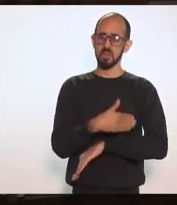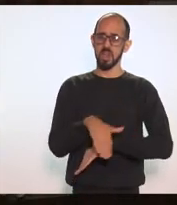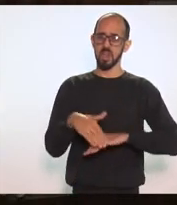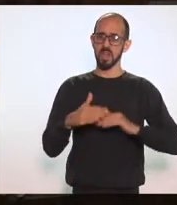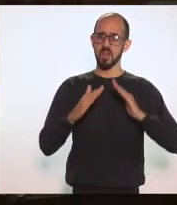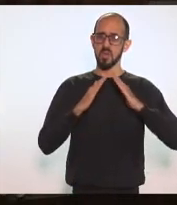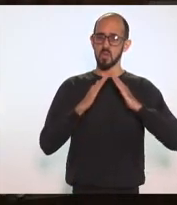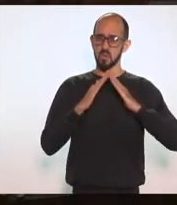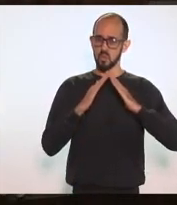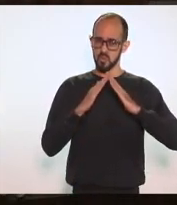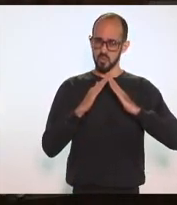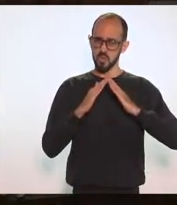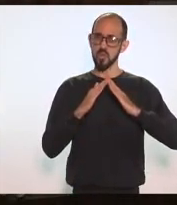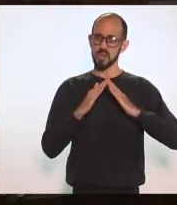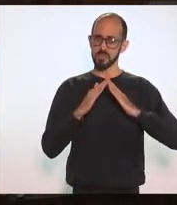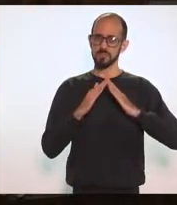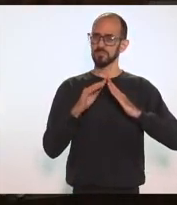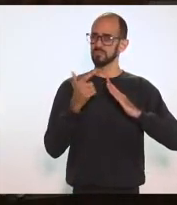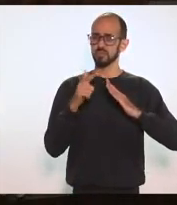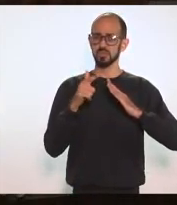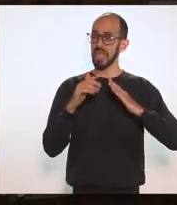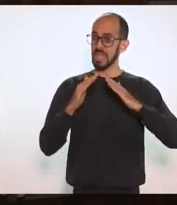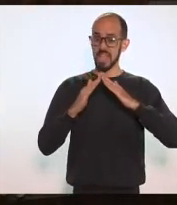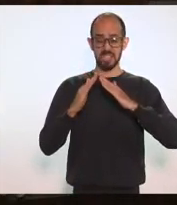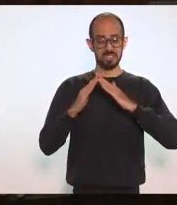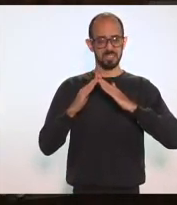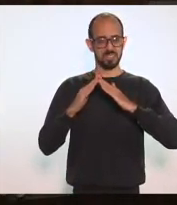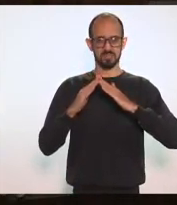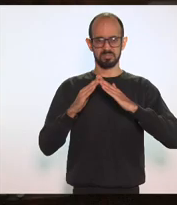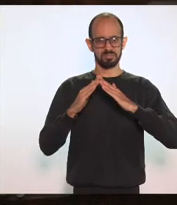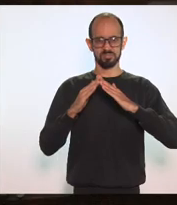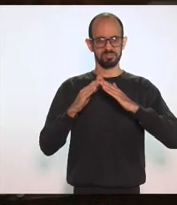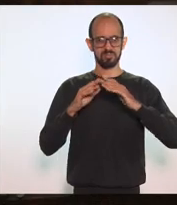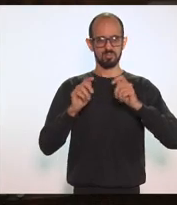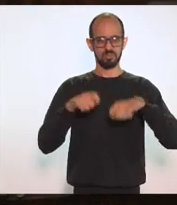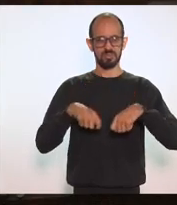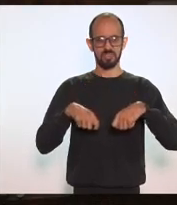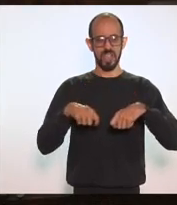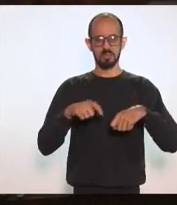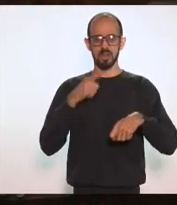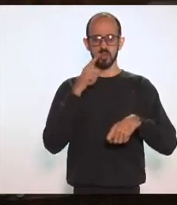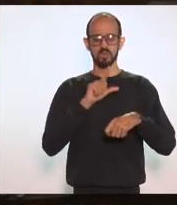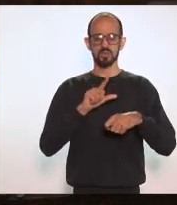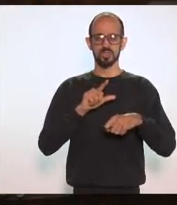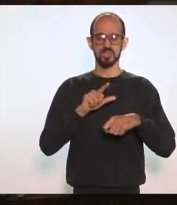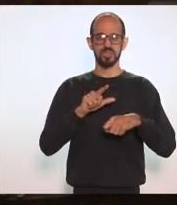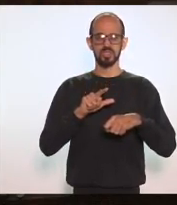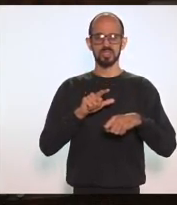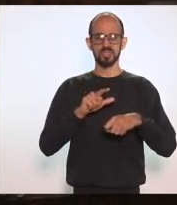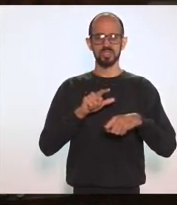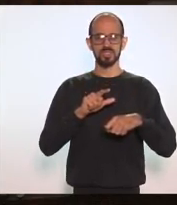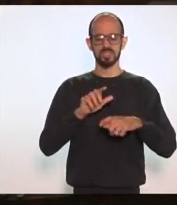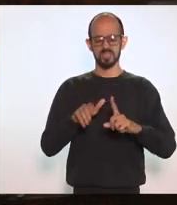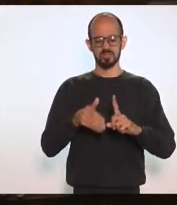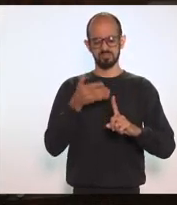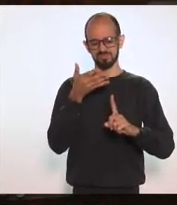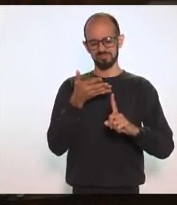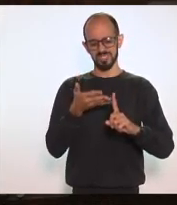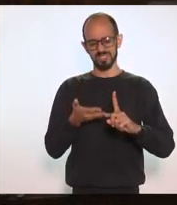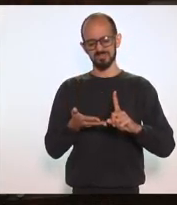moram na rua, não têm um teto, não podem morar em situação, em condições minimamente dignas. A situação